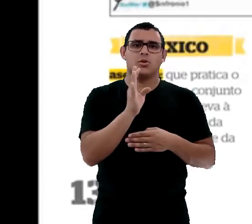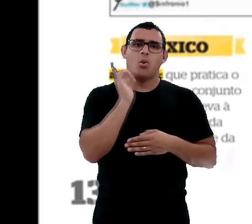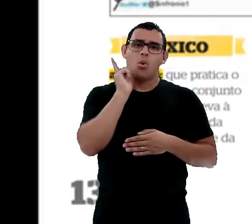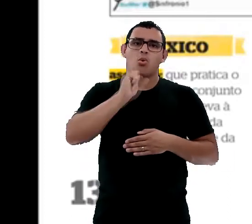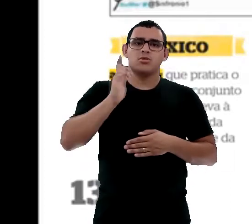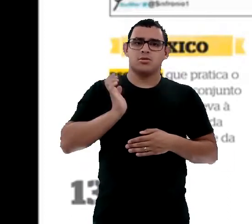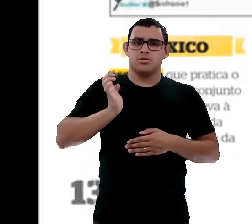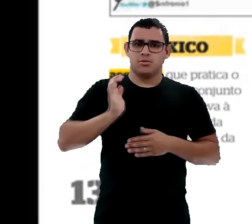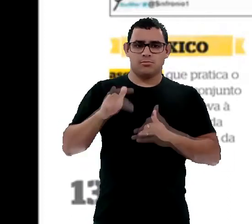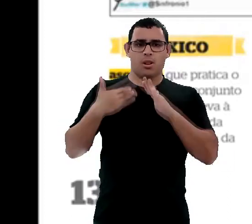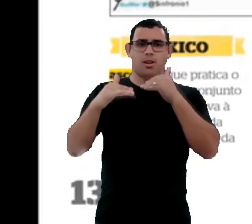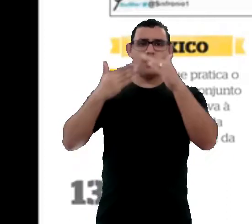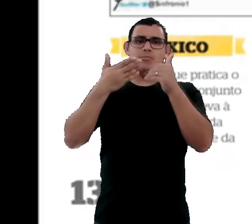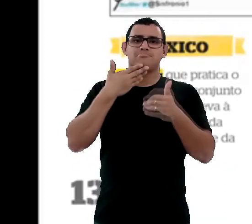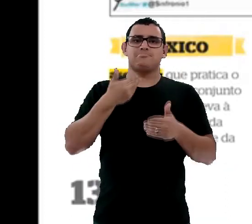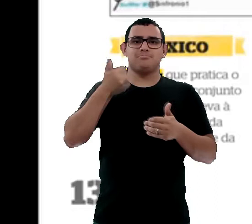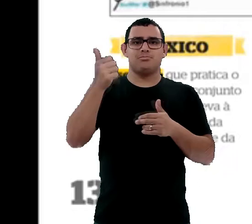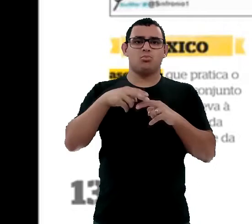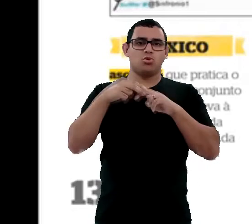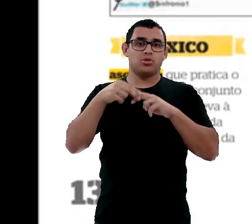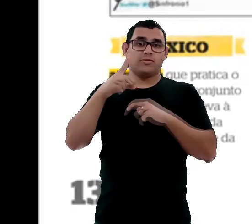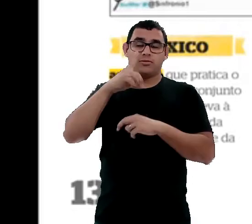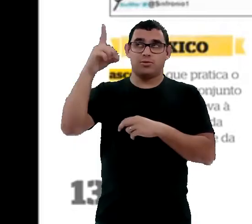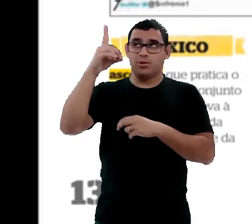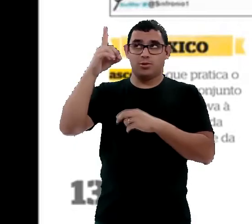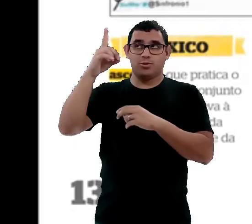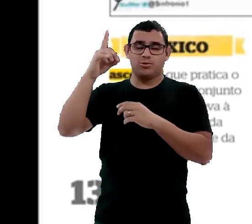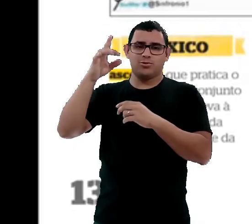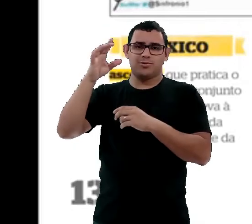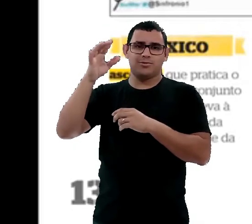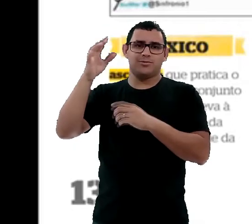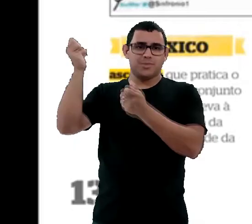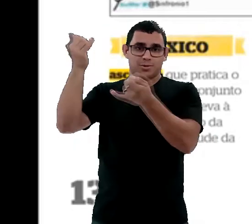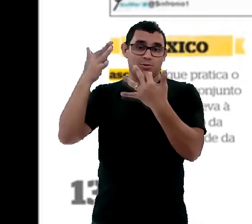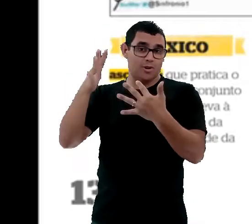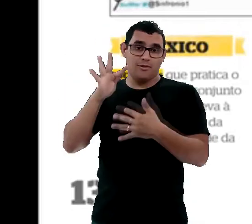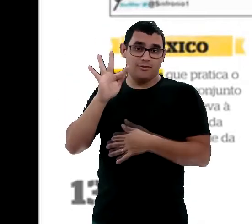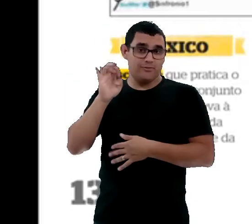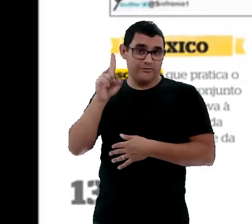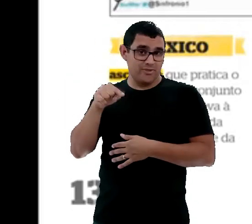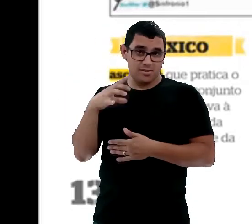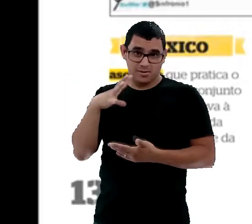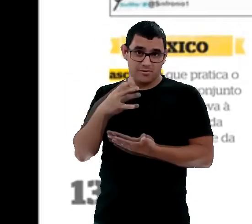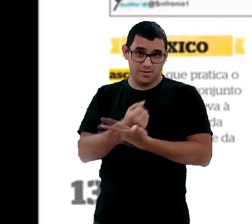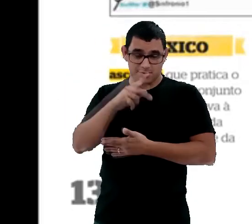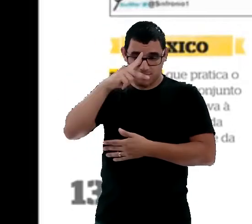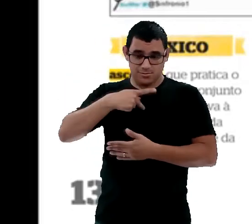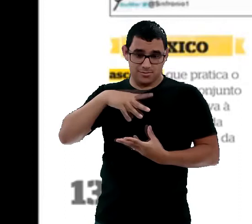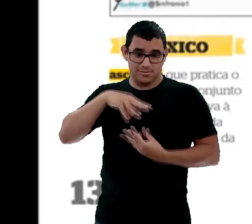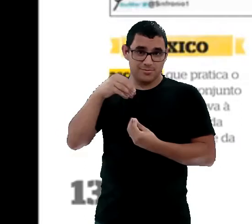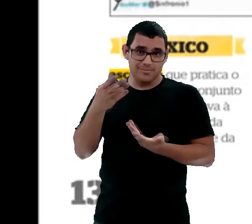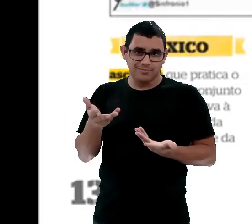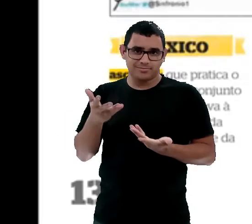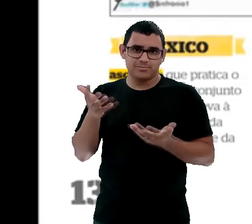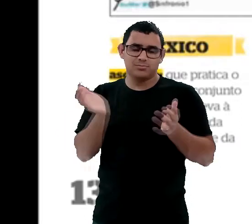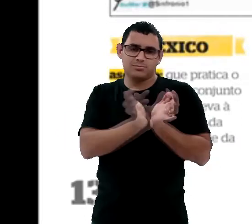árduo e disciplinado e uma vida regrada e sem excessos podem lhe trazer o êxito profissional,